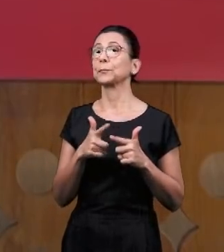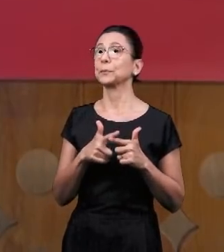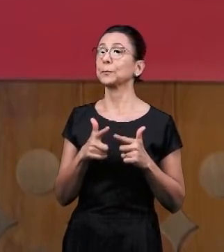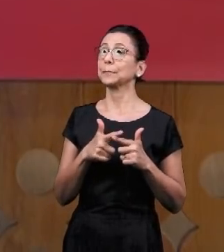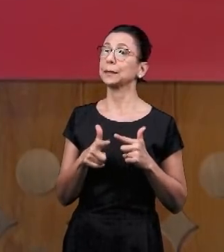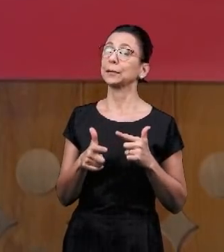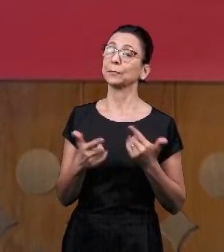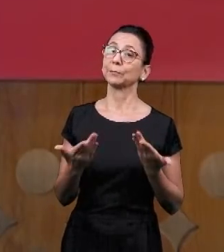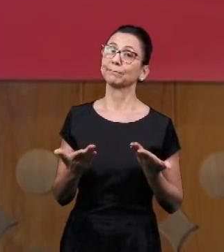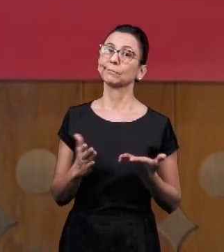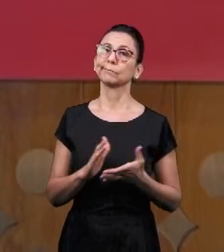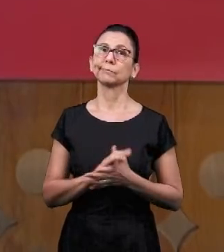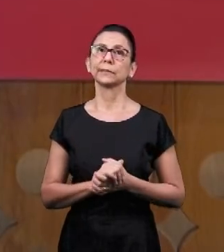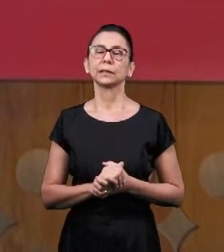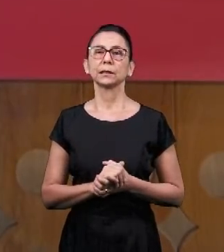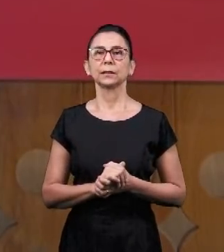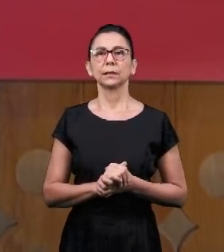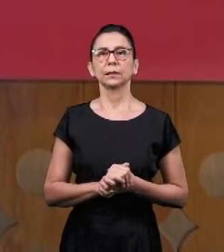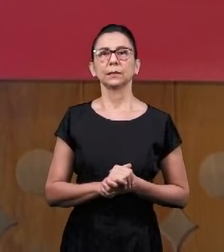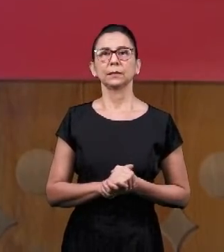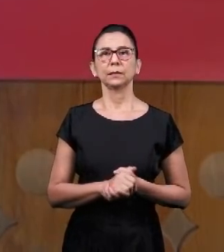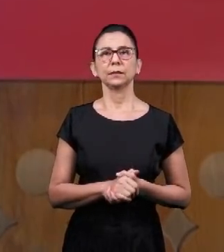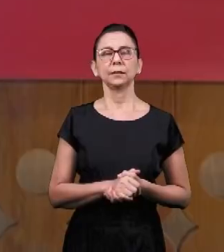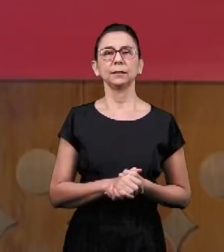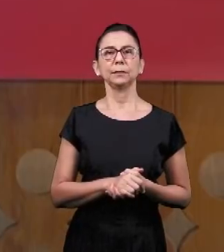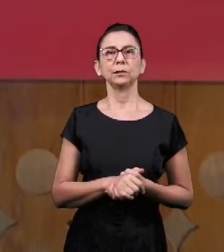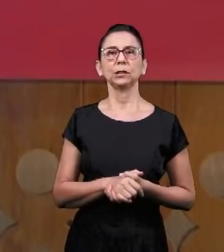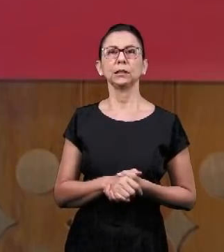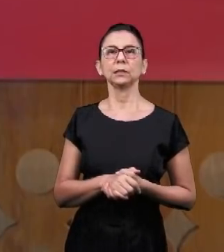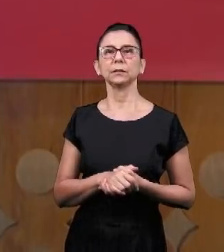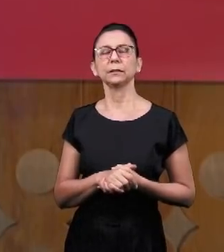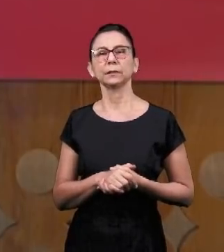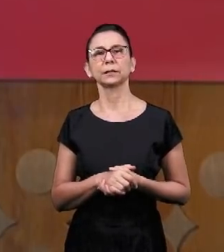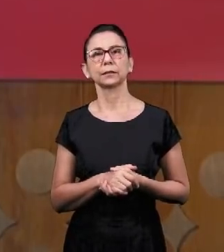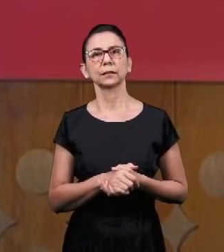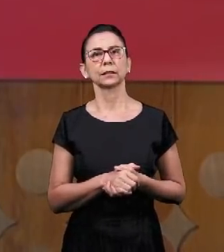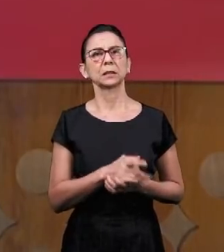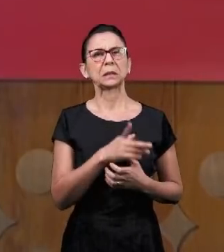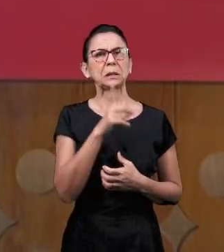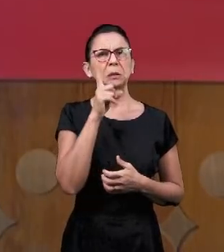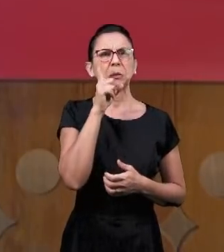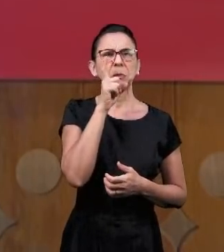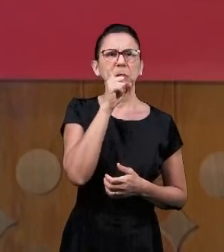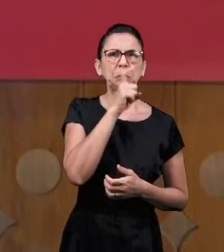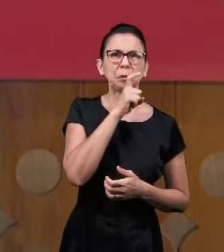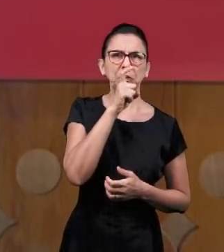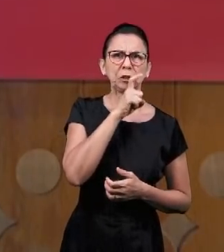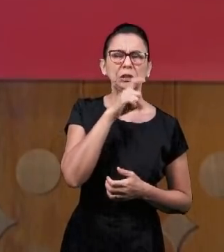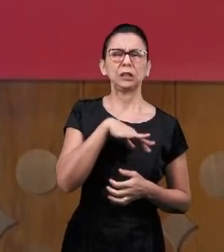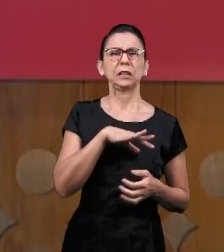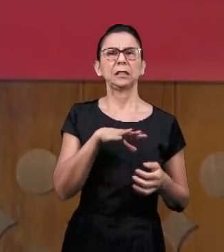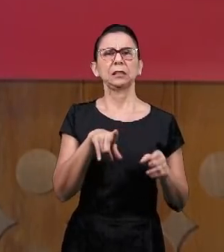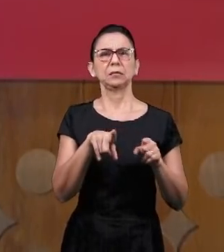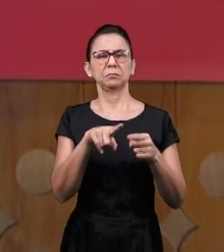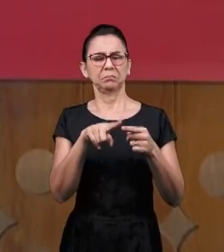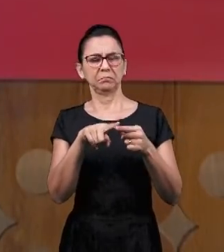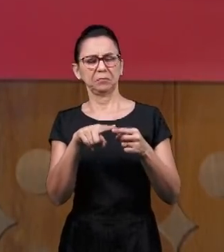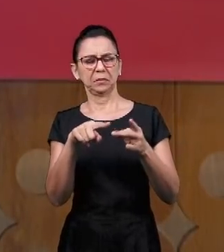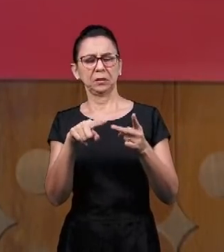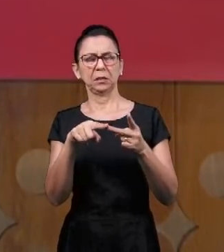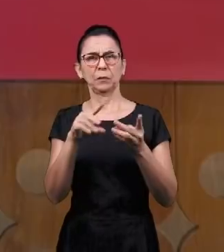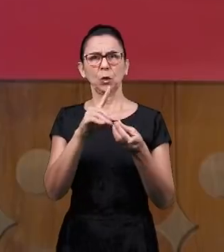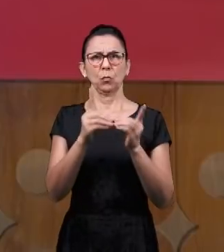aqui. Heresia e apostasia. O que é heresia? Heresia é